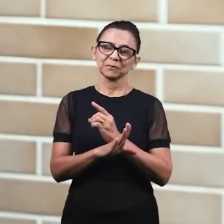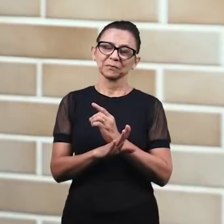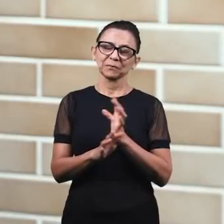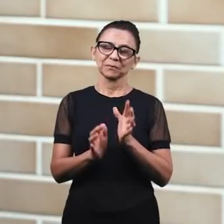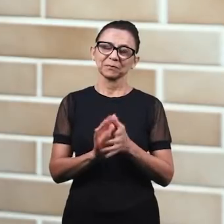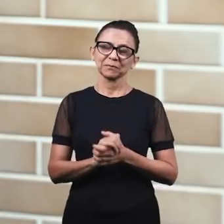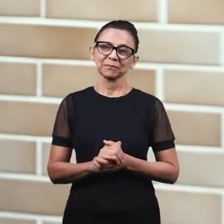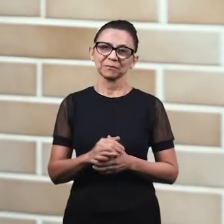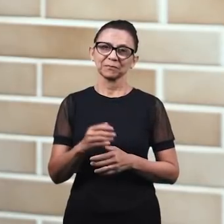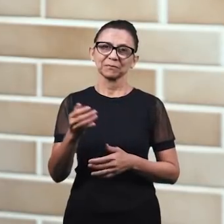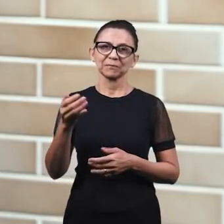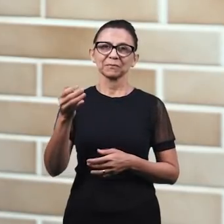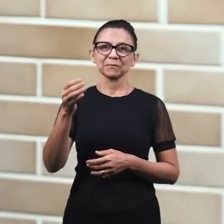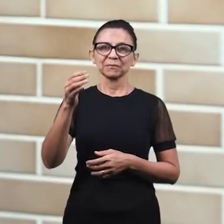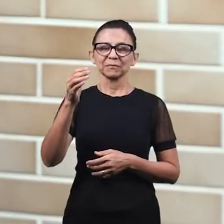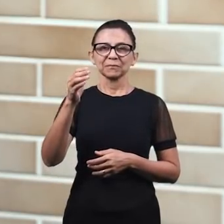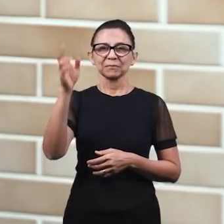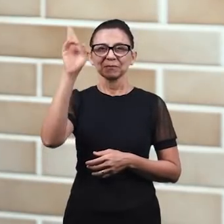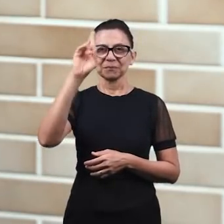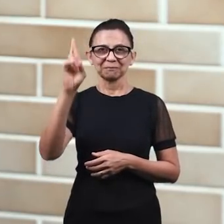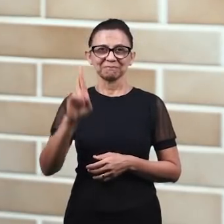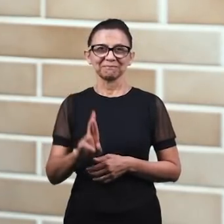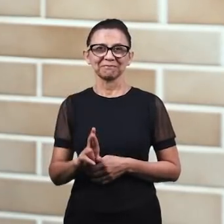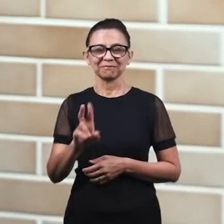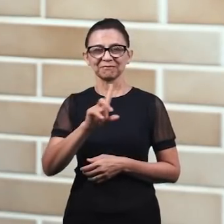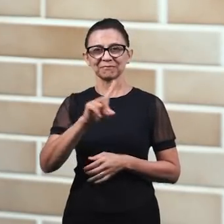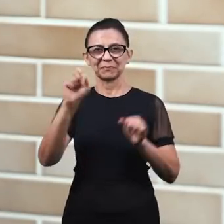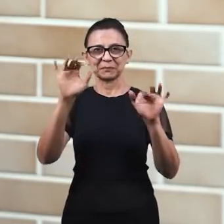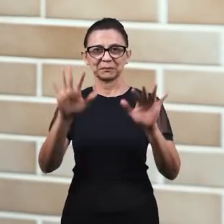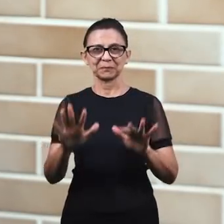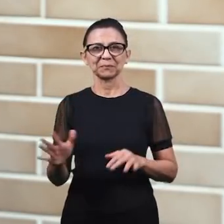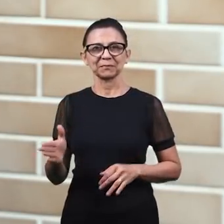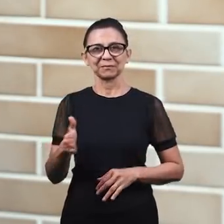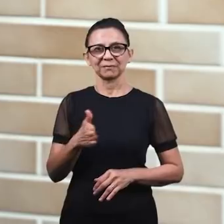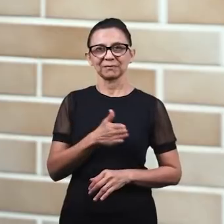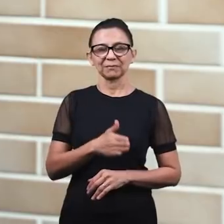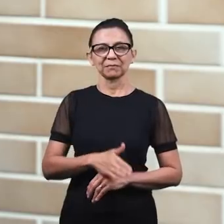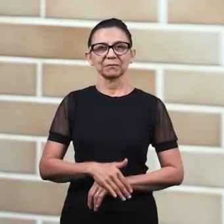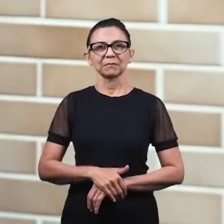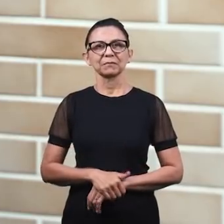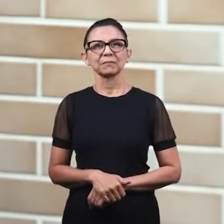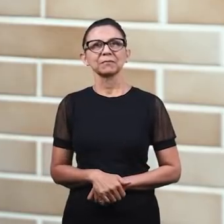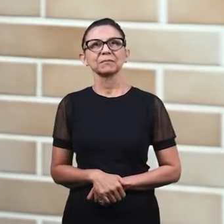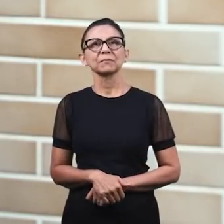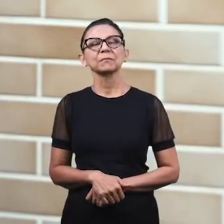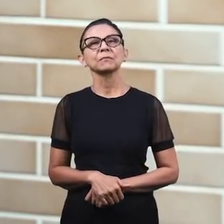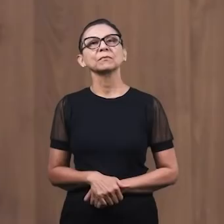Dominical na igreja em Minsk, capital da Bielorrússia. Deus te abençoe muito, meu irmão.